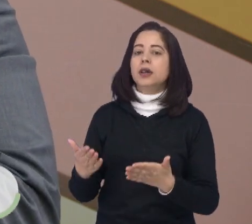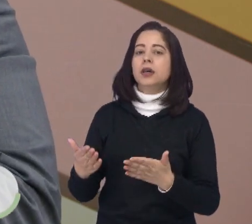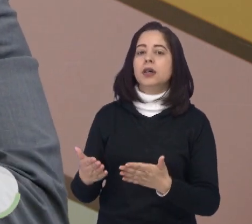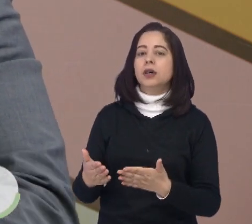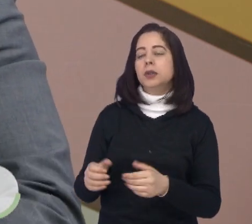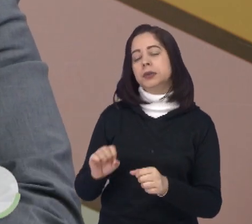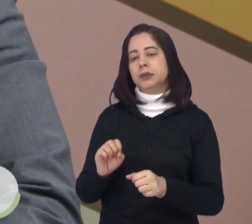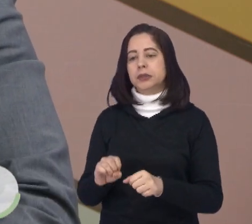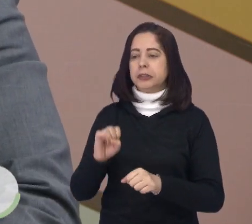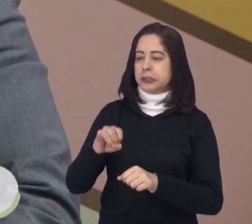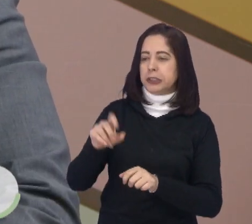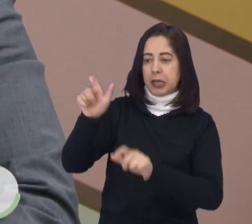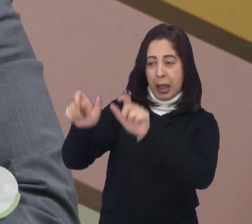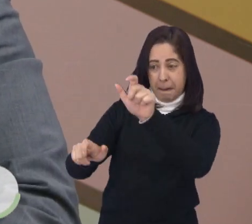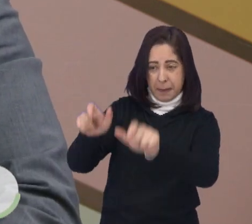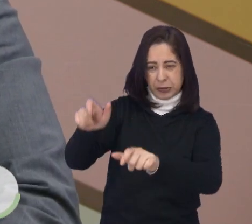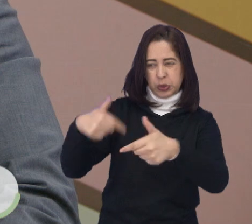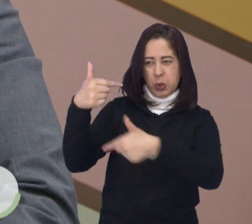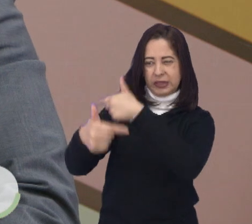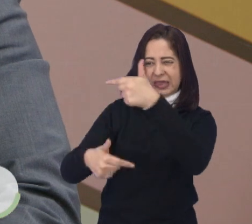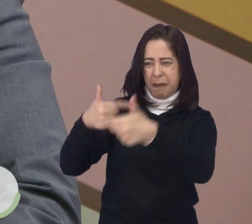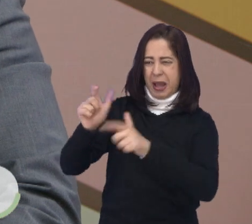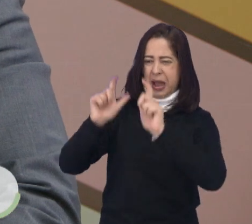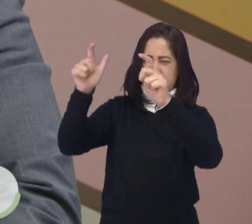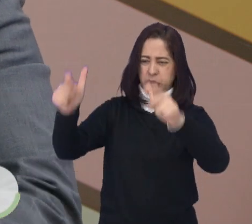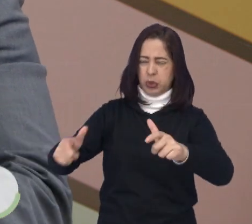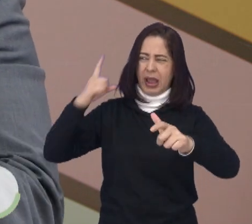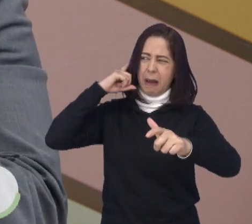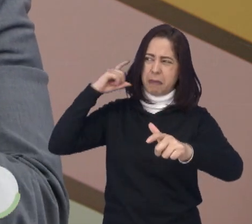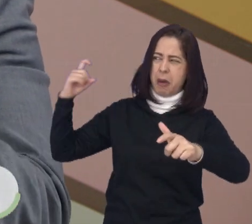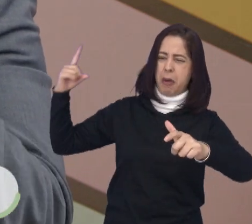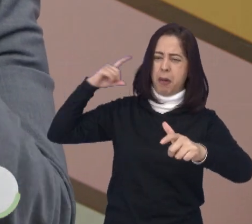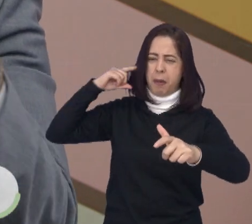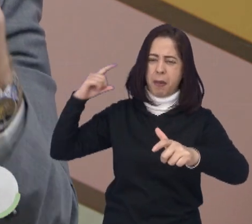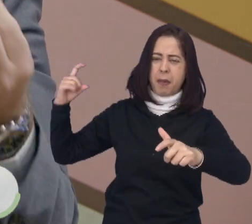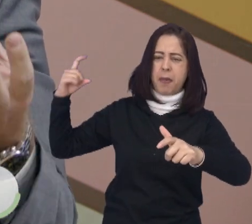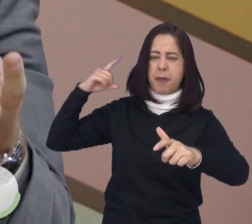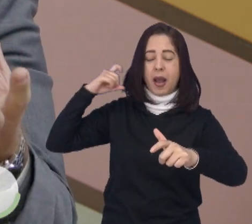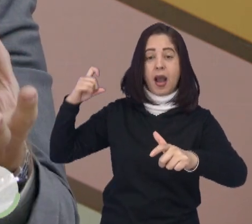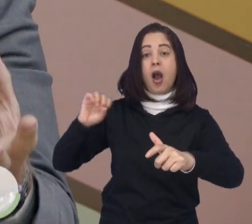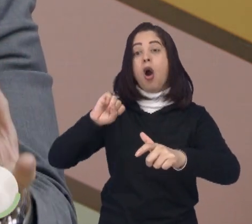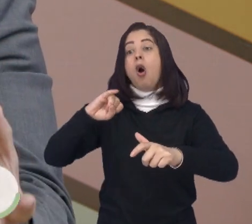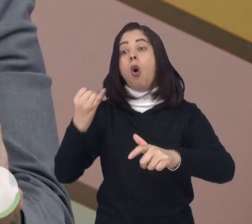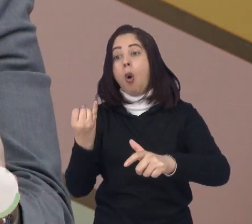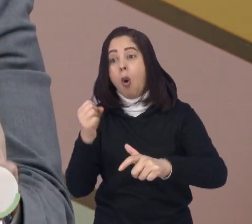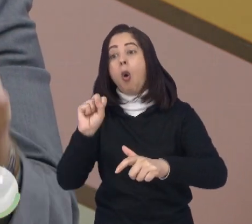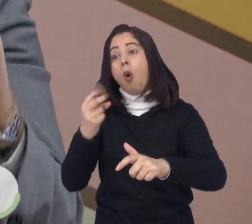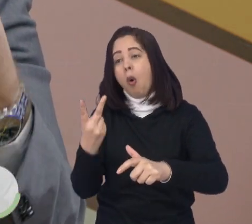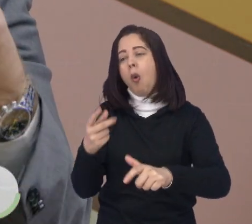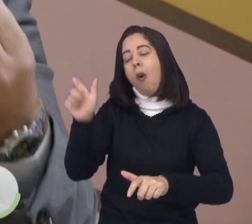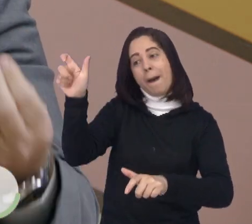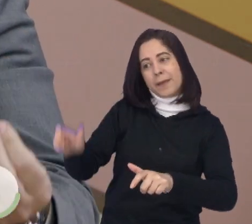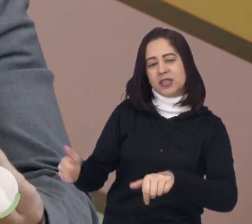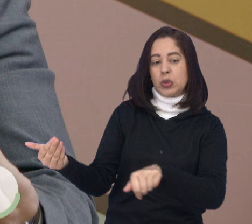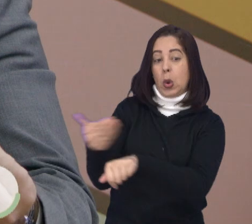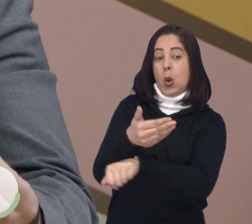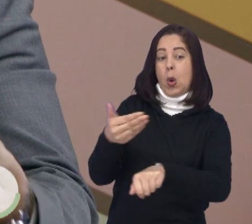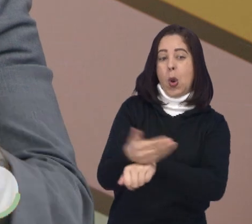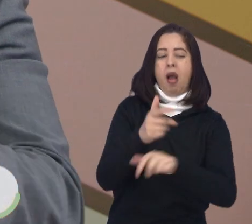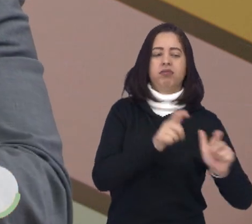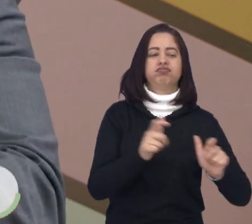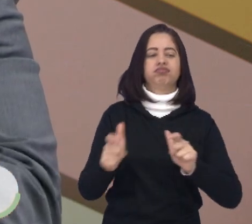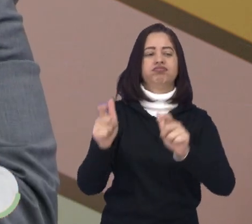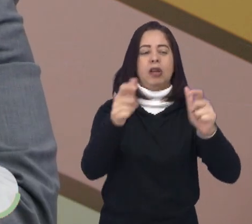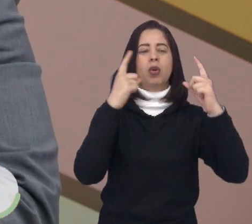pessoa que ela trabalha em um ambiente ruidoso ou, de repente, não. Uma pessoa que ela frequenta ambientes ruidosos podem levar